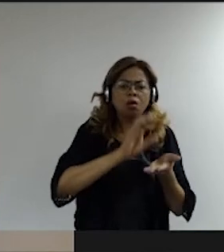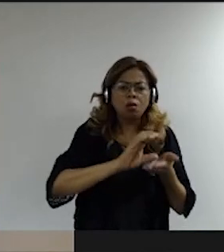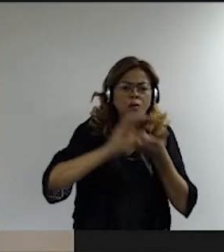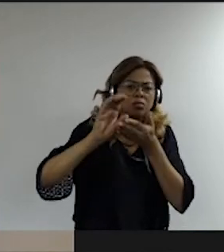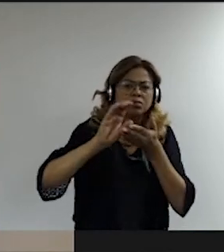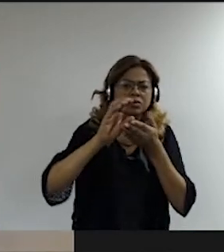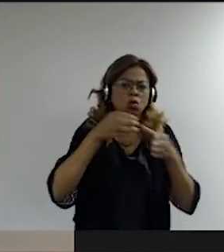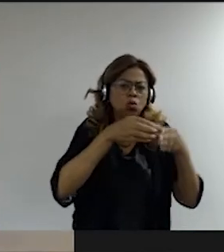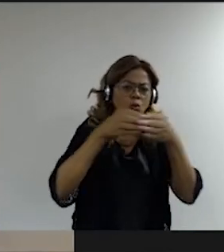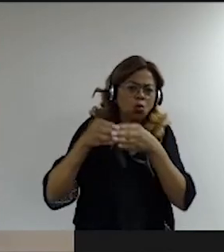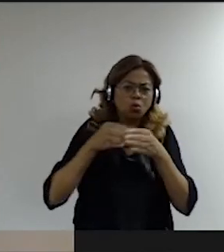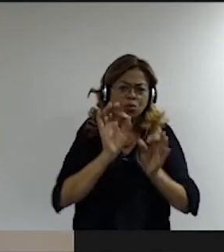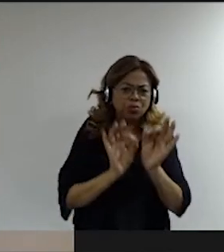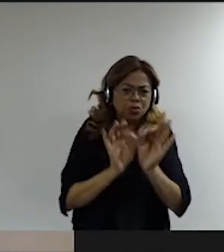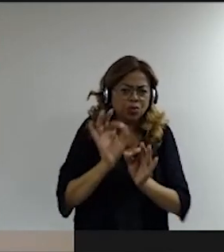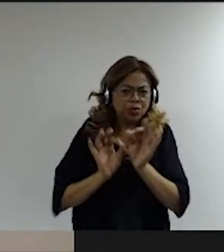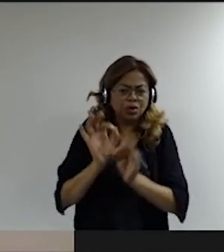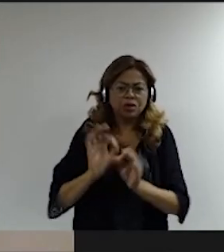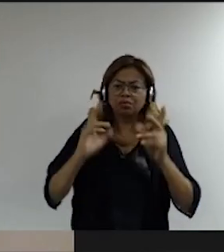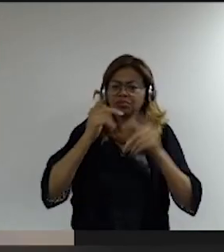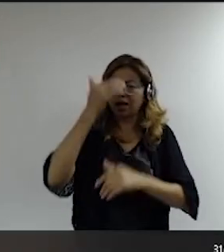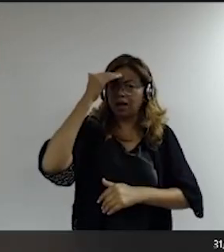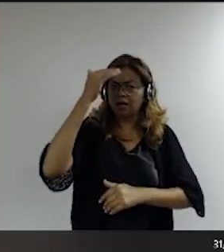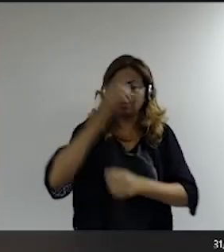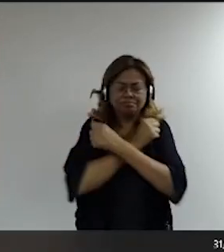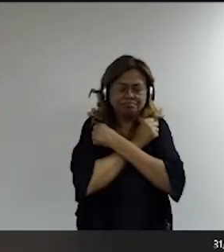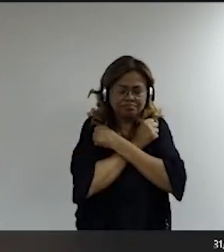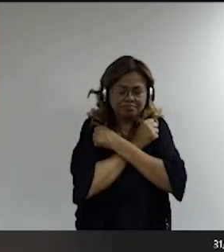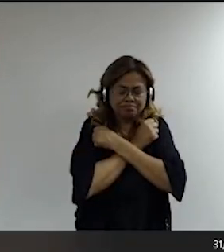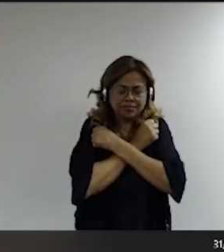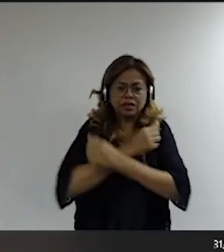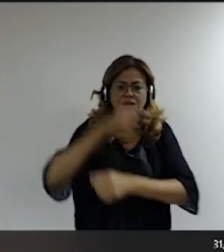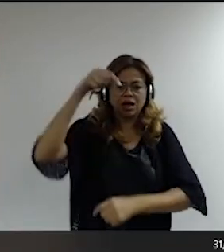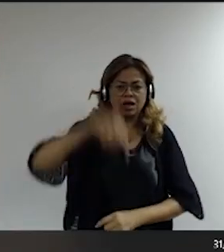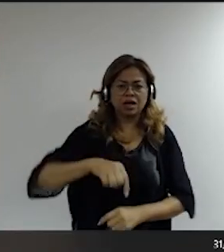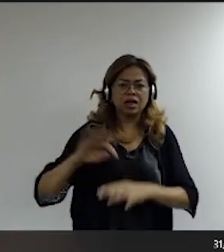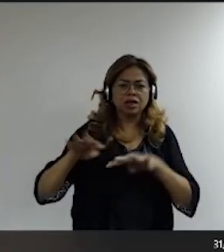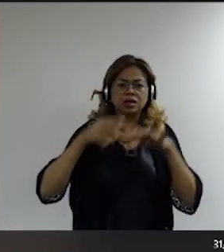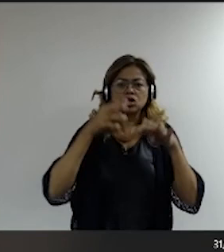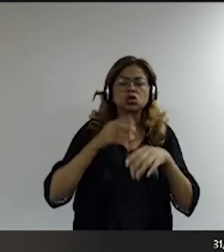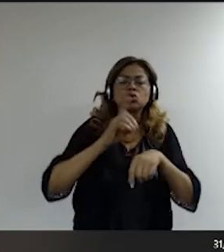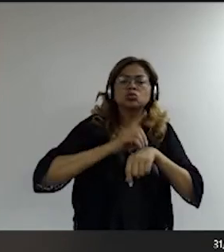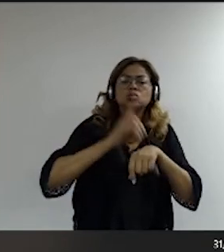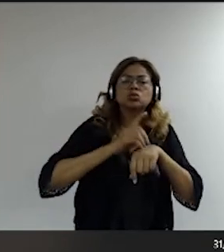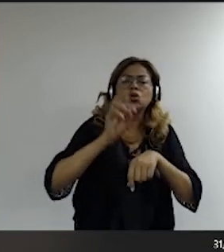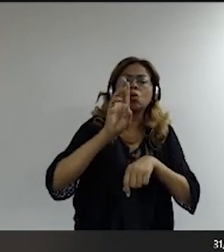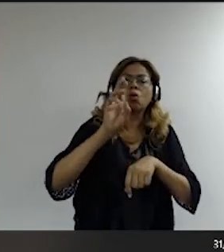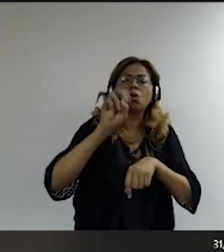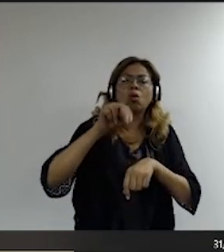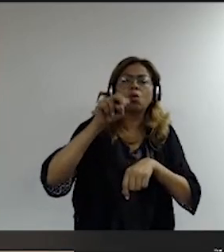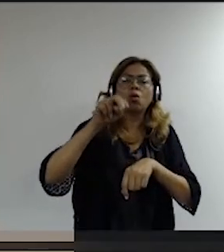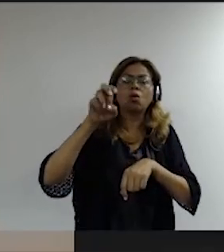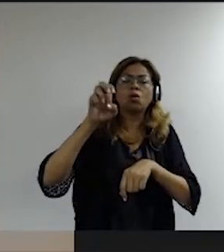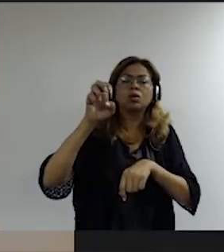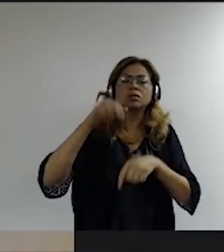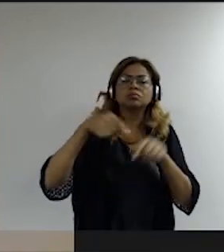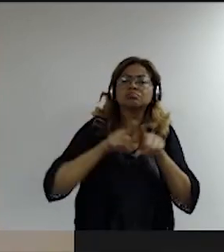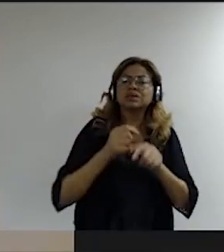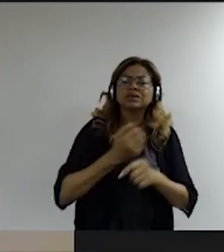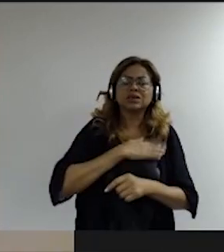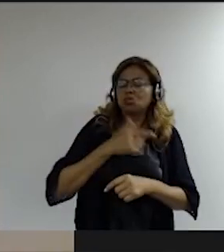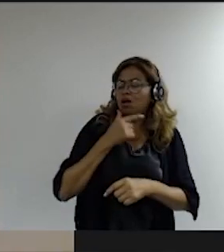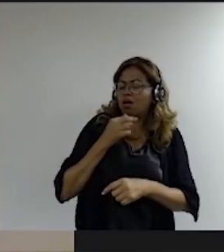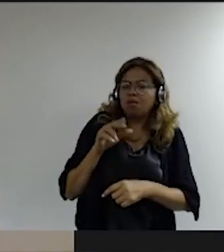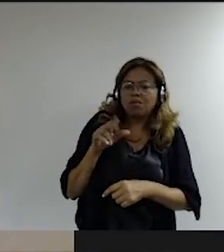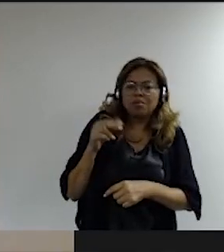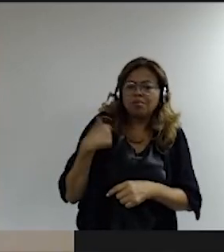abraçar e agradecer de público ao doutor Rony Duarte, que é um irmão que a